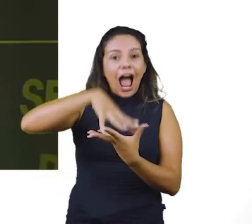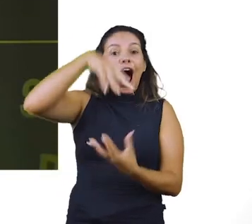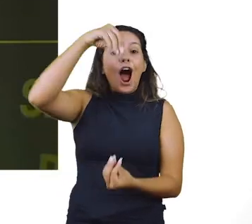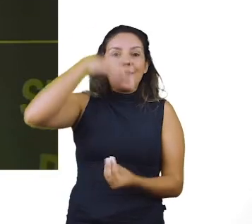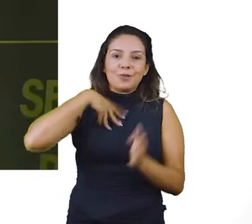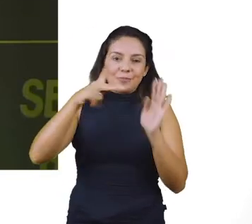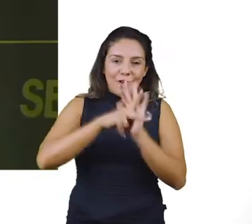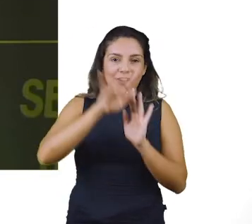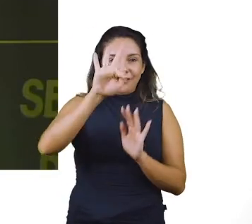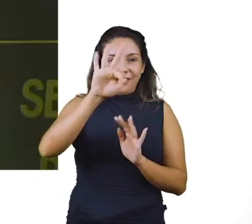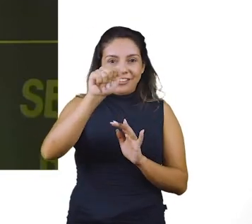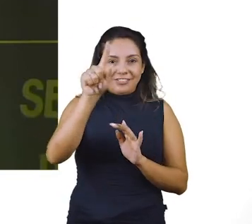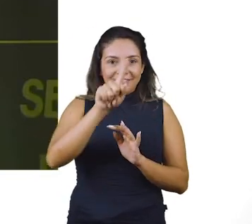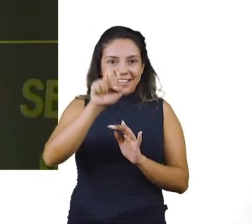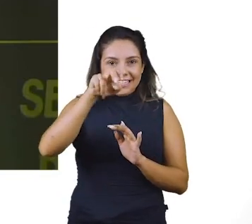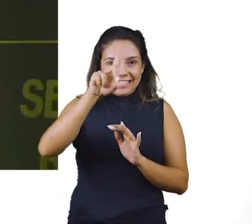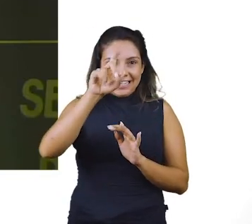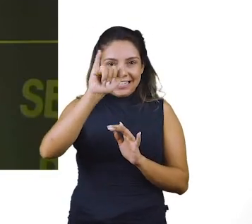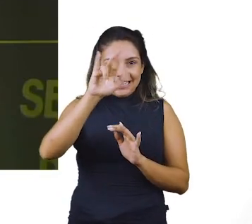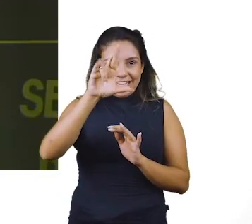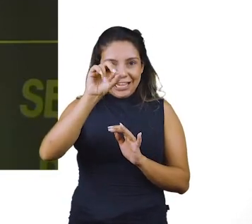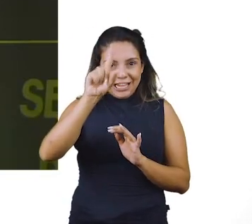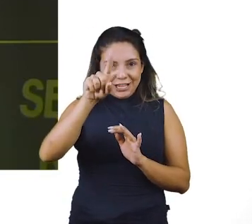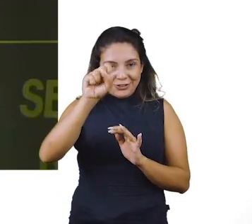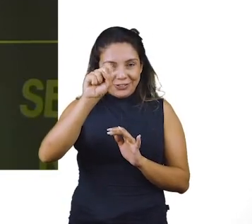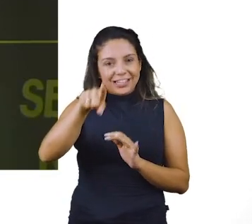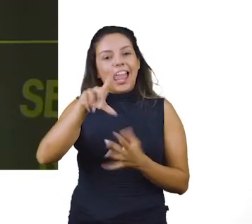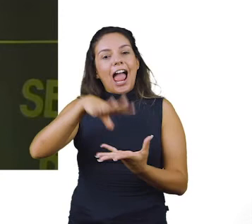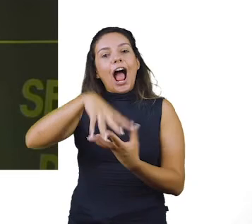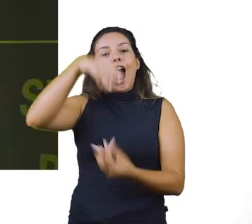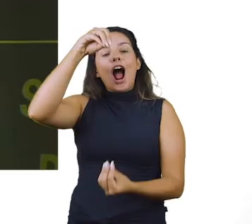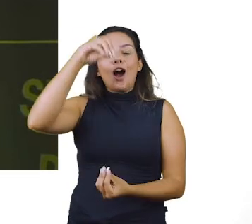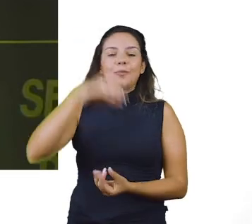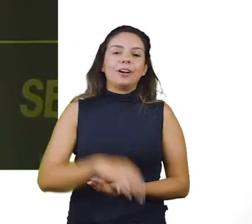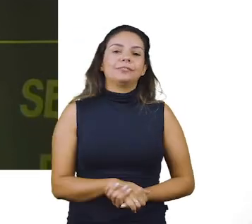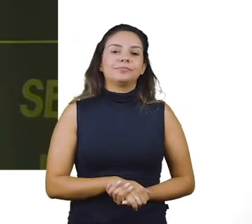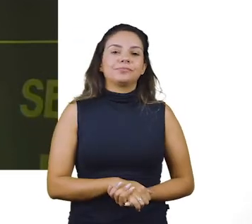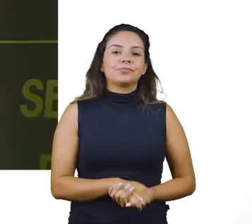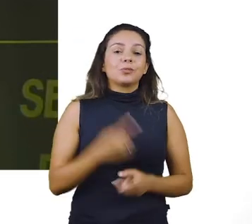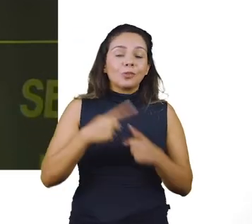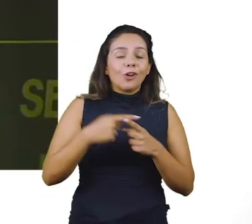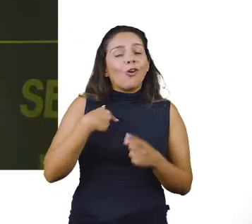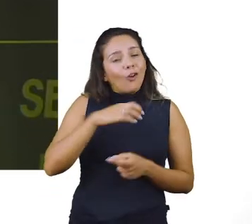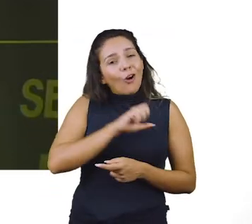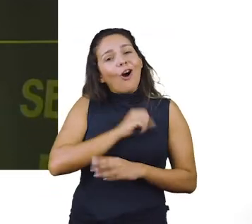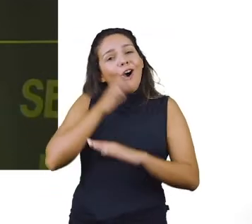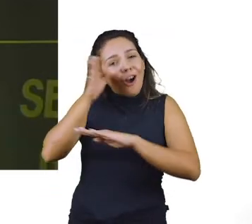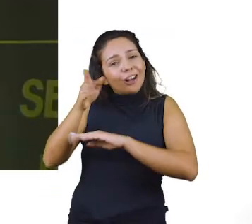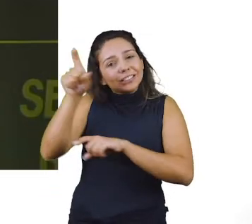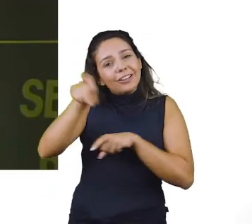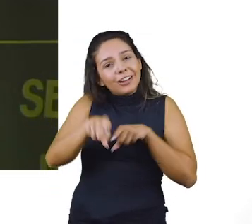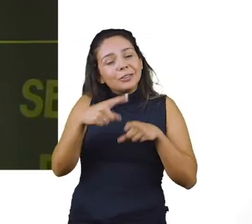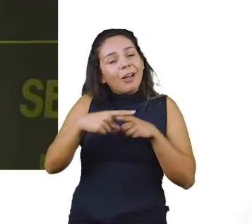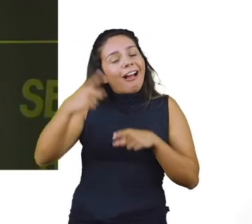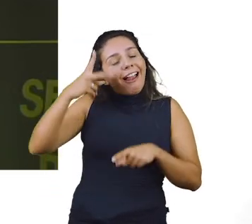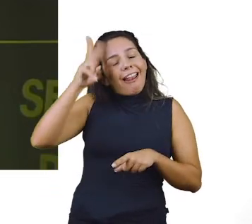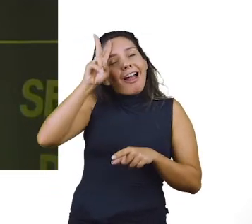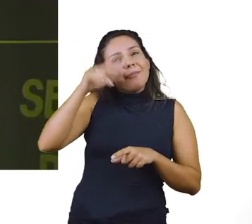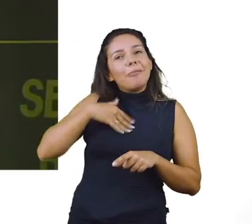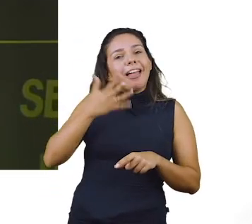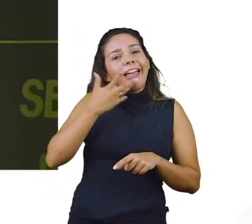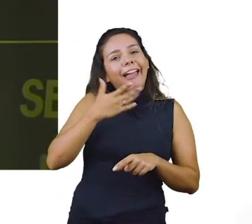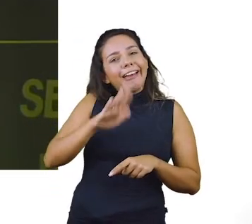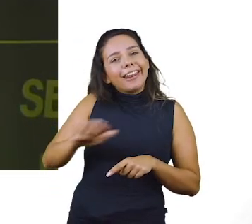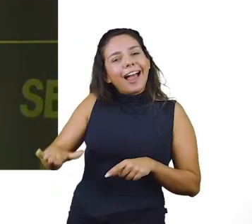Fabrício Carpinejar. Mas é uma experiência muito boa e que principalmente me remete à minha infância, às minhas raízes,